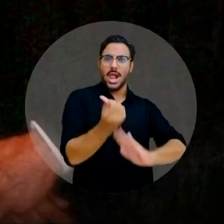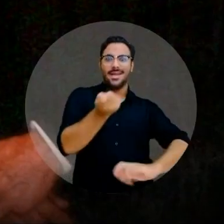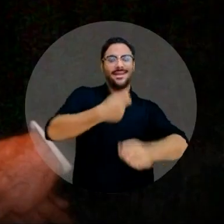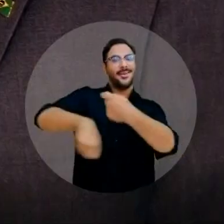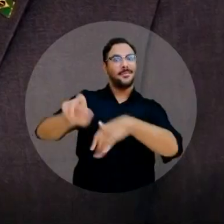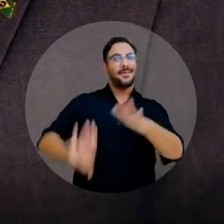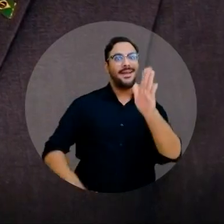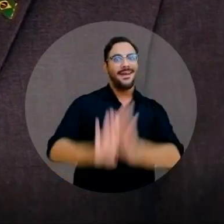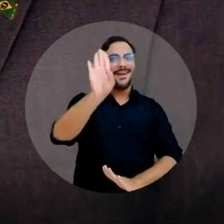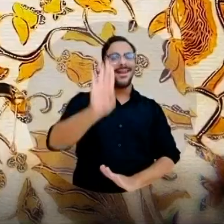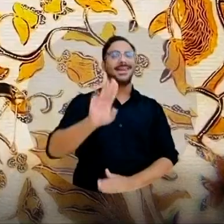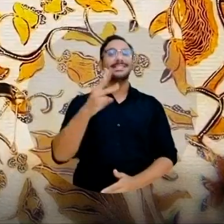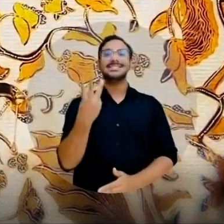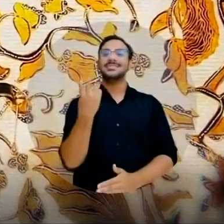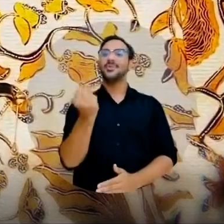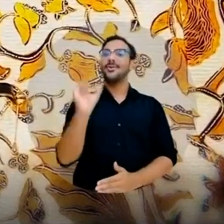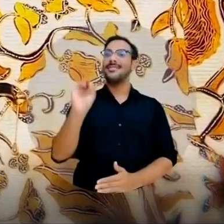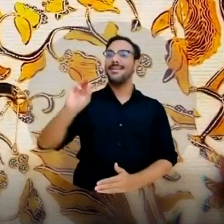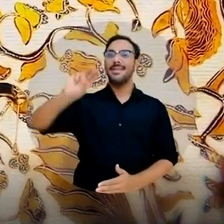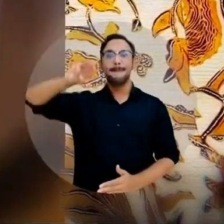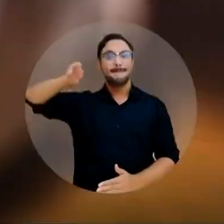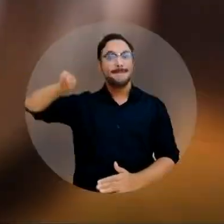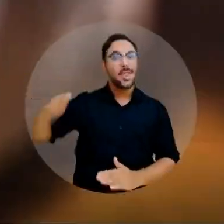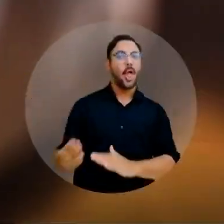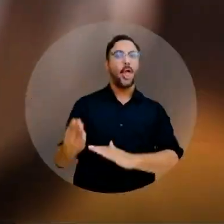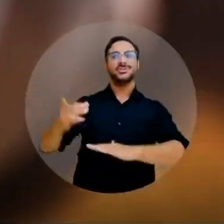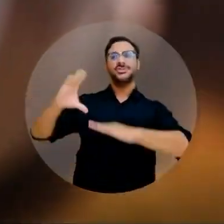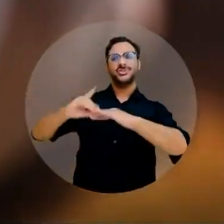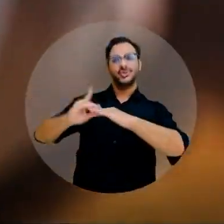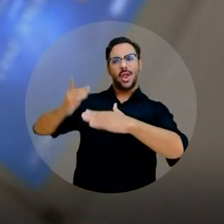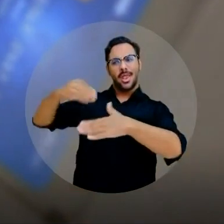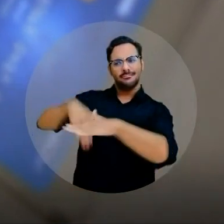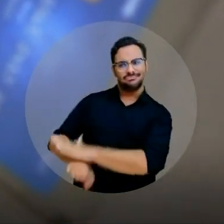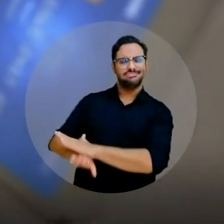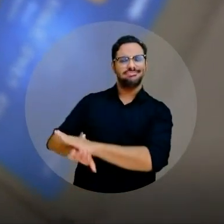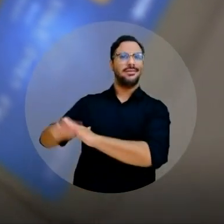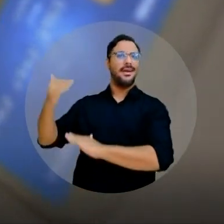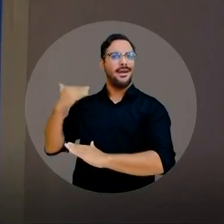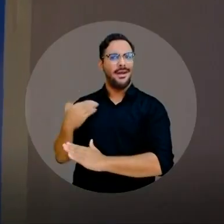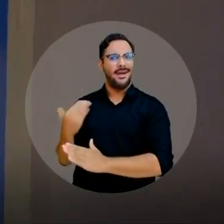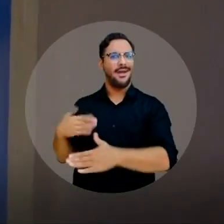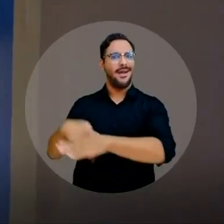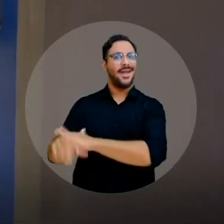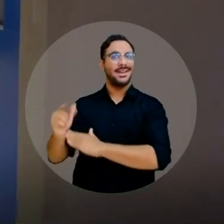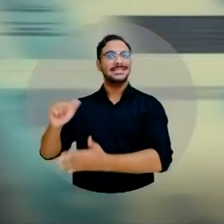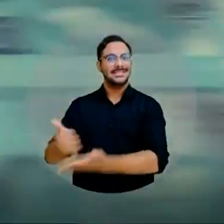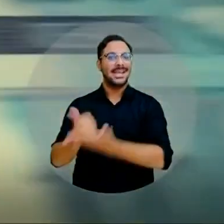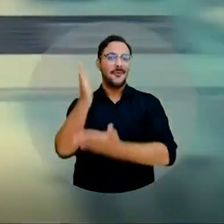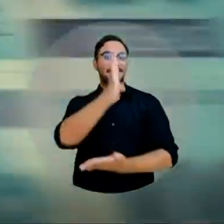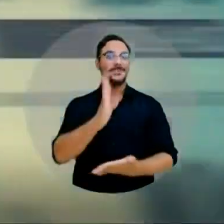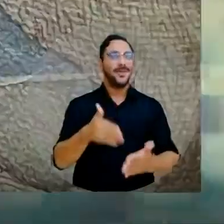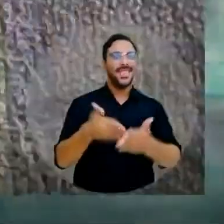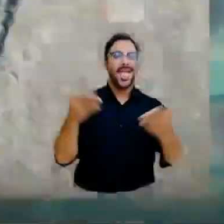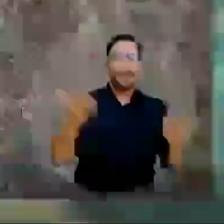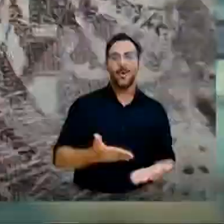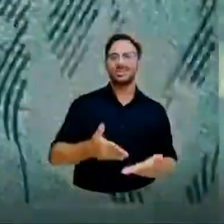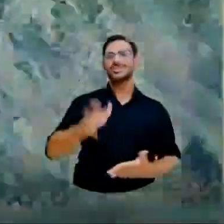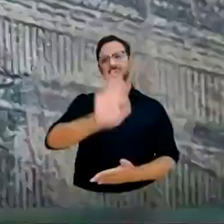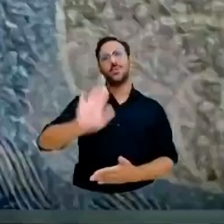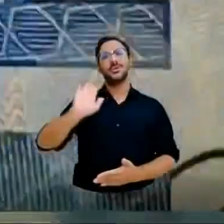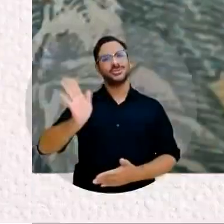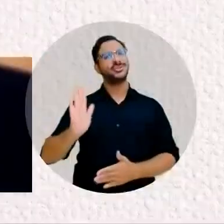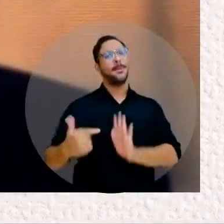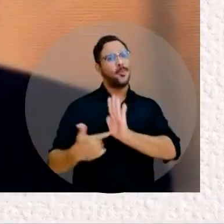sexta economia do mundo. No final, 380 bilhões de dólares ficaram em caixa, o que salva o Brasil até